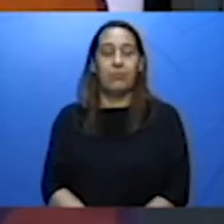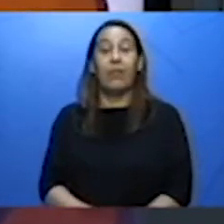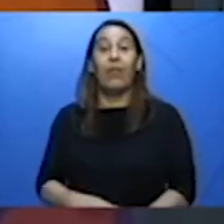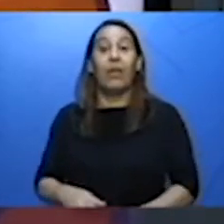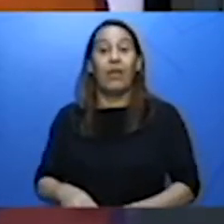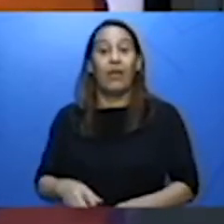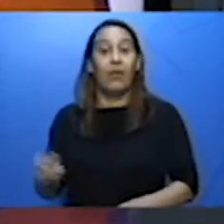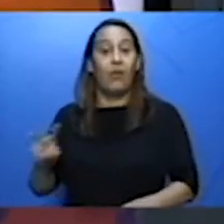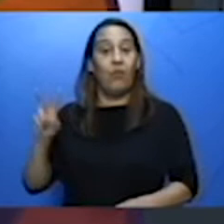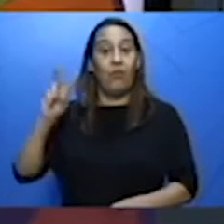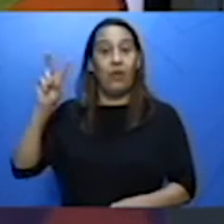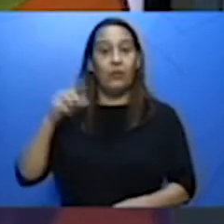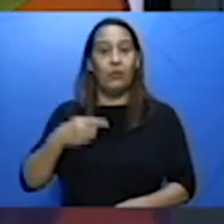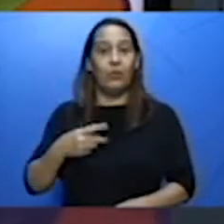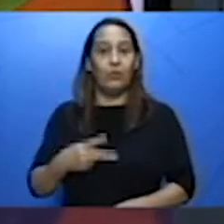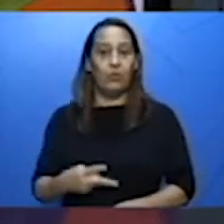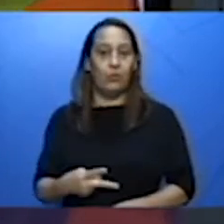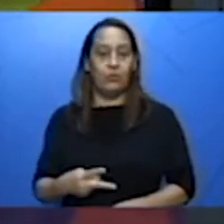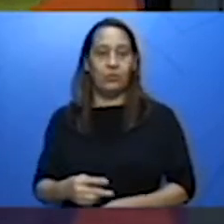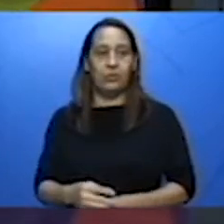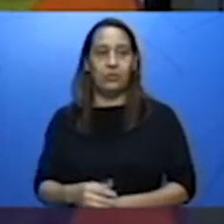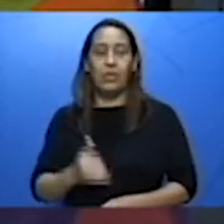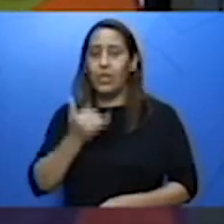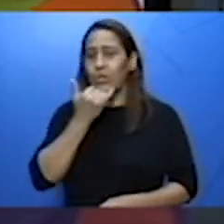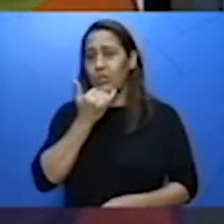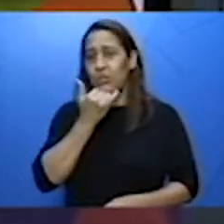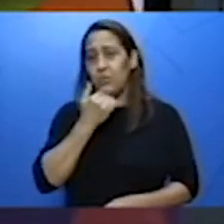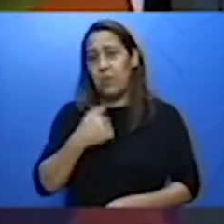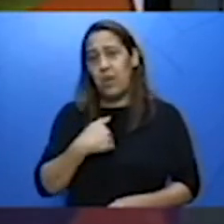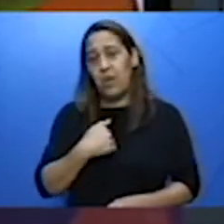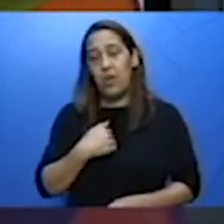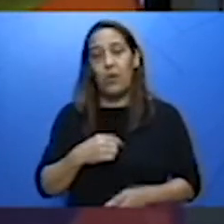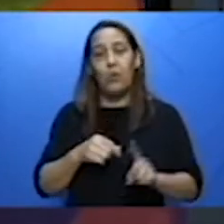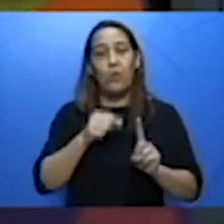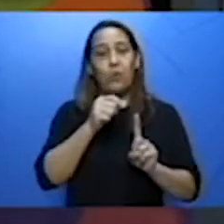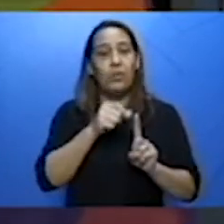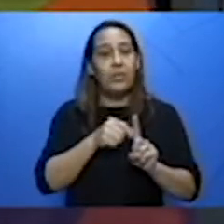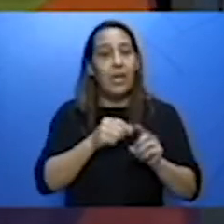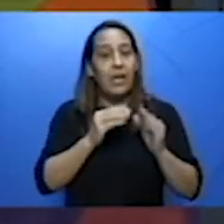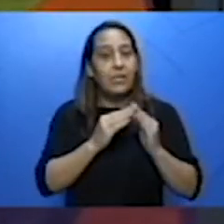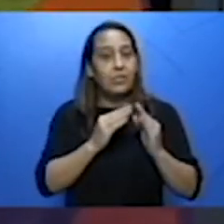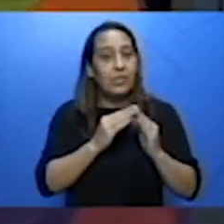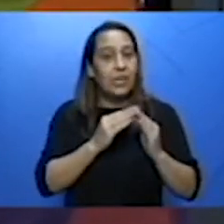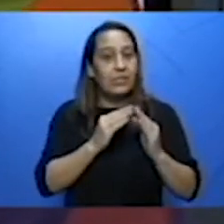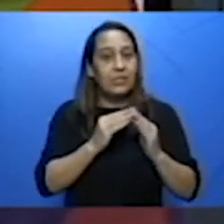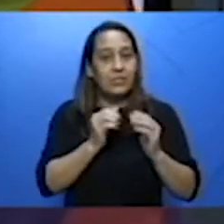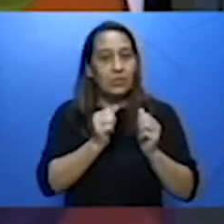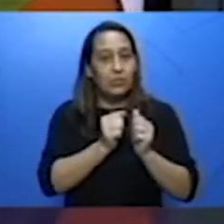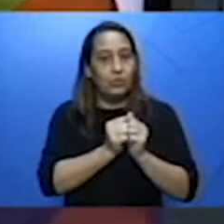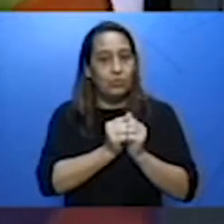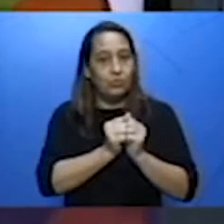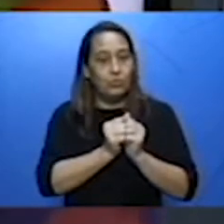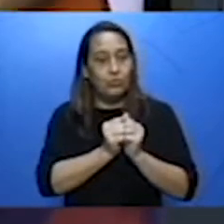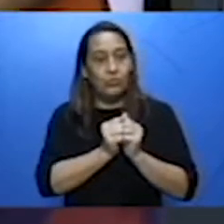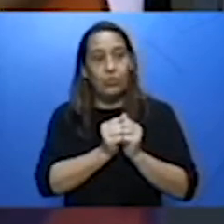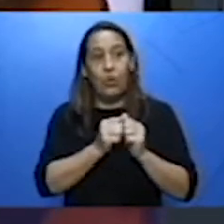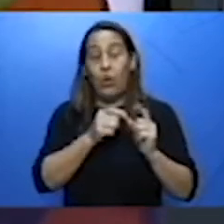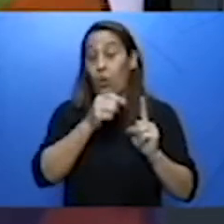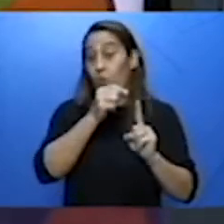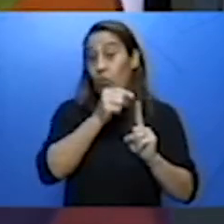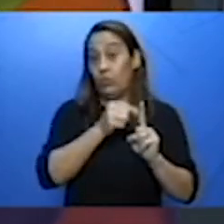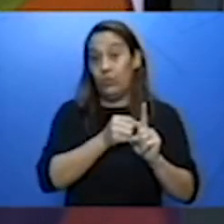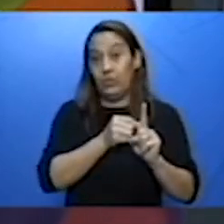12. Ah, me desculpa. Eu sou unidade. Então comigo só mora